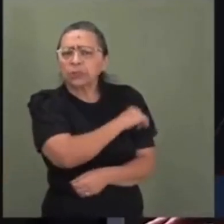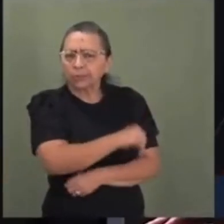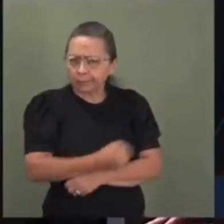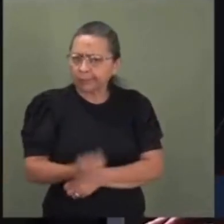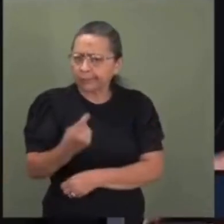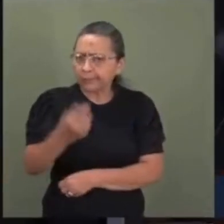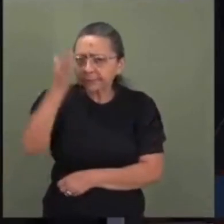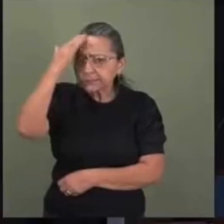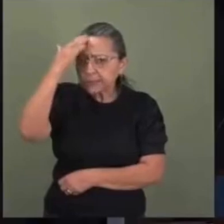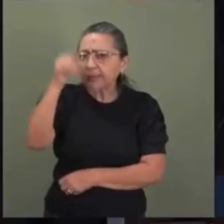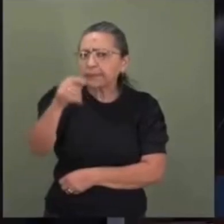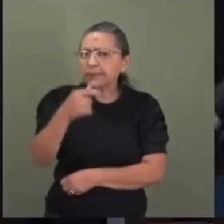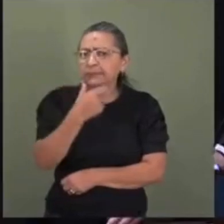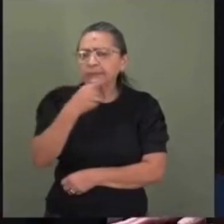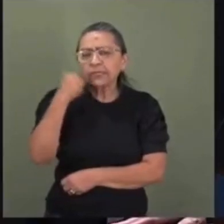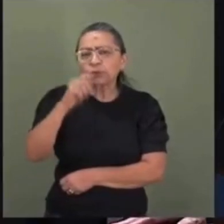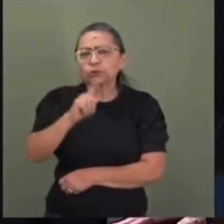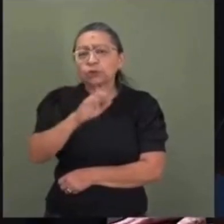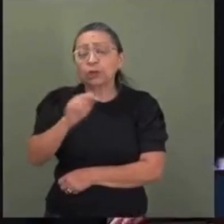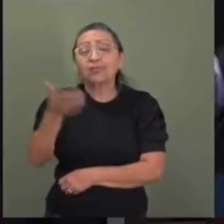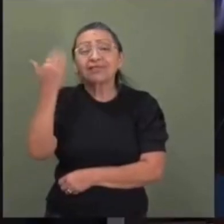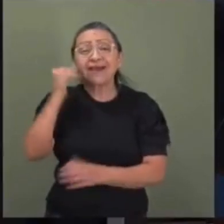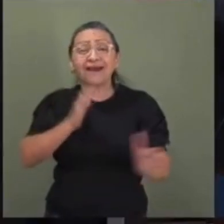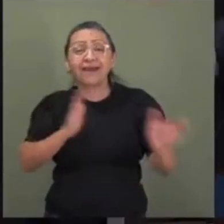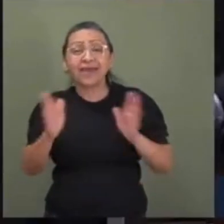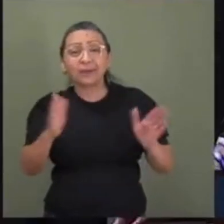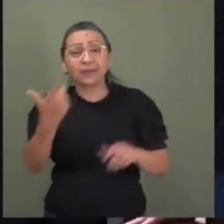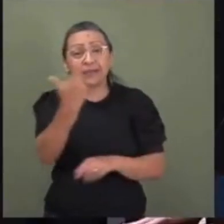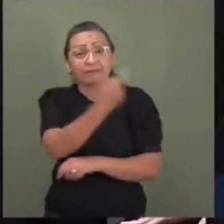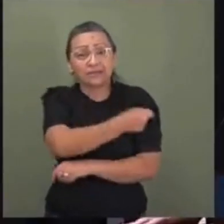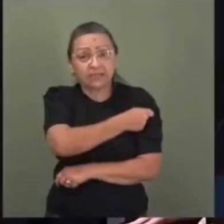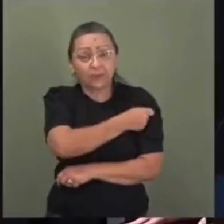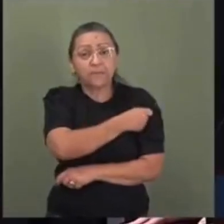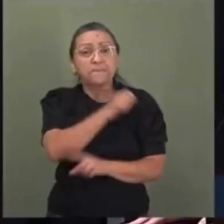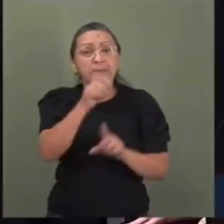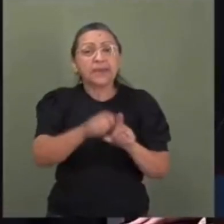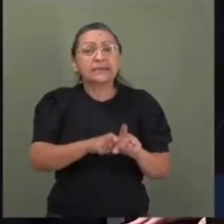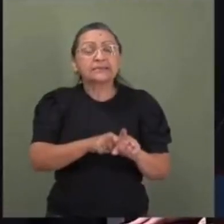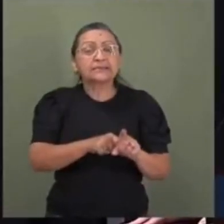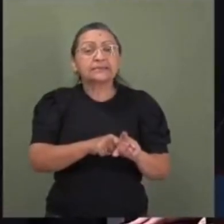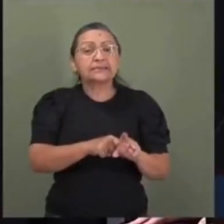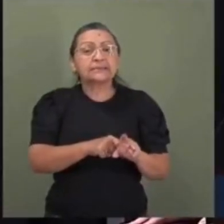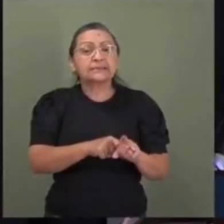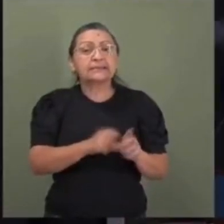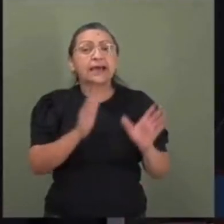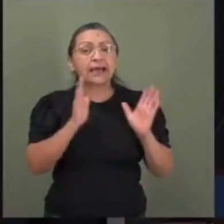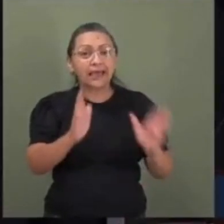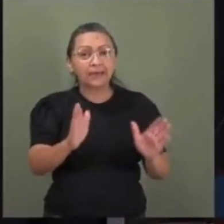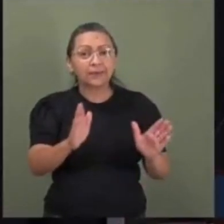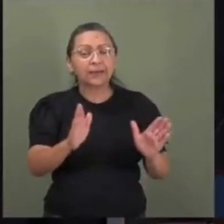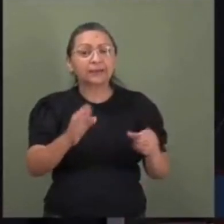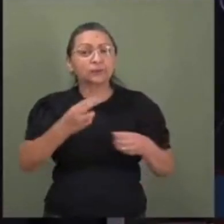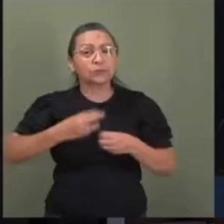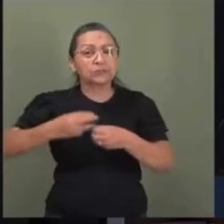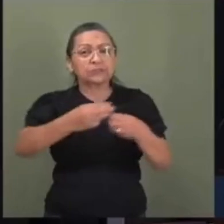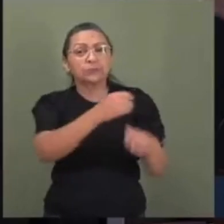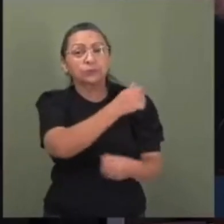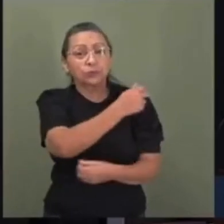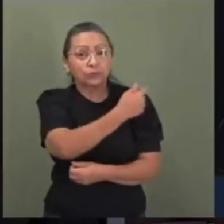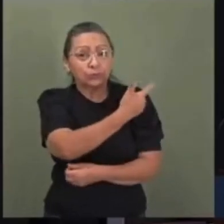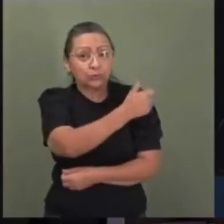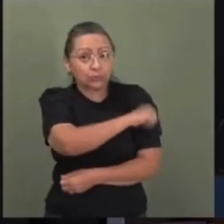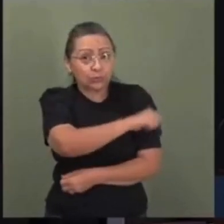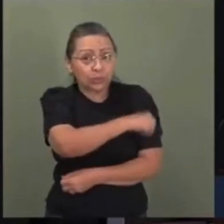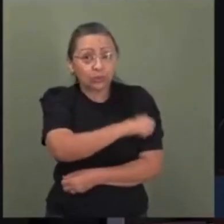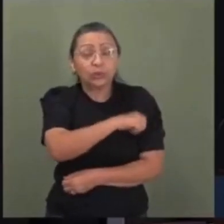Girão que na época da vacinação em massa em Duque de Caxias havia mutirão com mais de 100 pessoas que